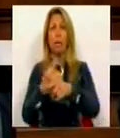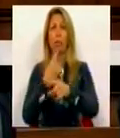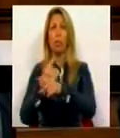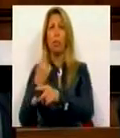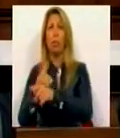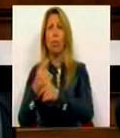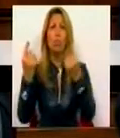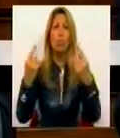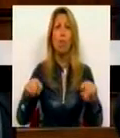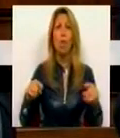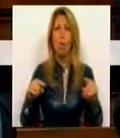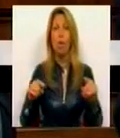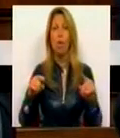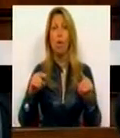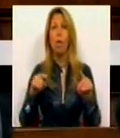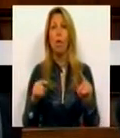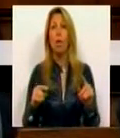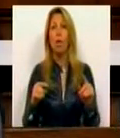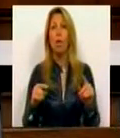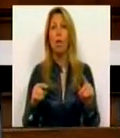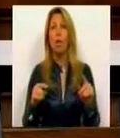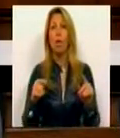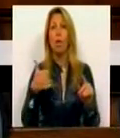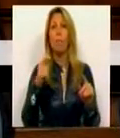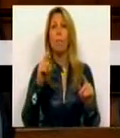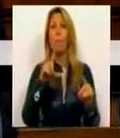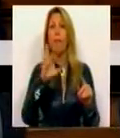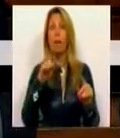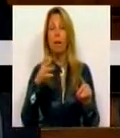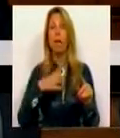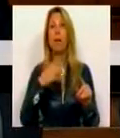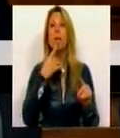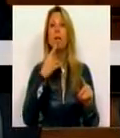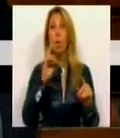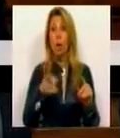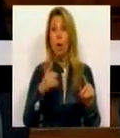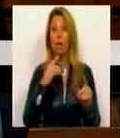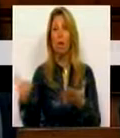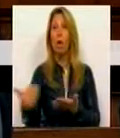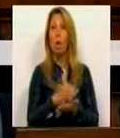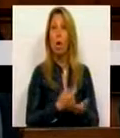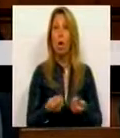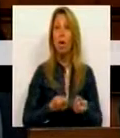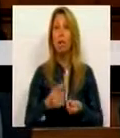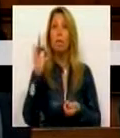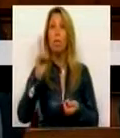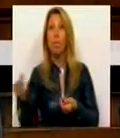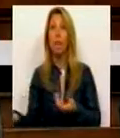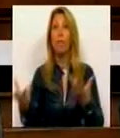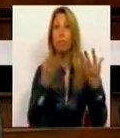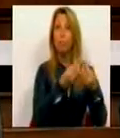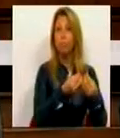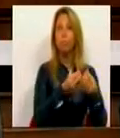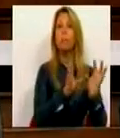militantemente bélica, significa, isso sim, que os recursos à organização devem ser afetados, e afetados de modo não